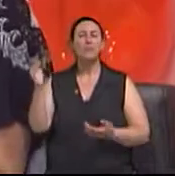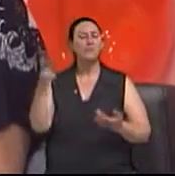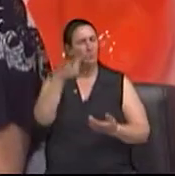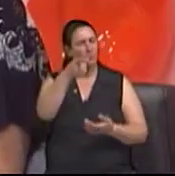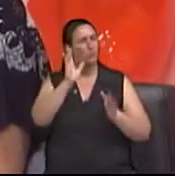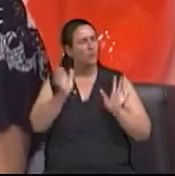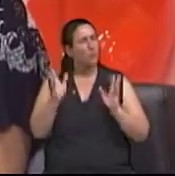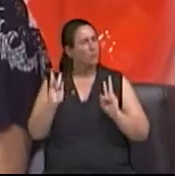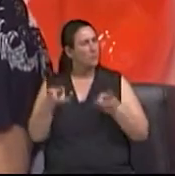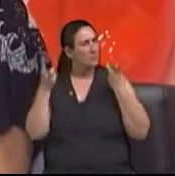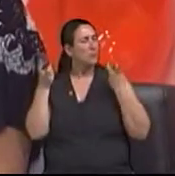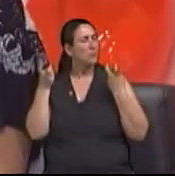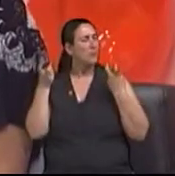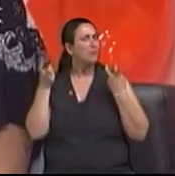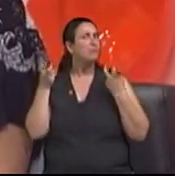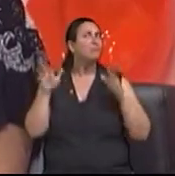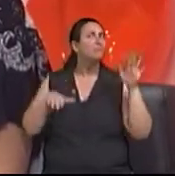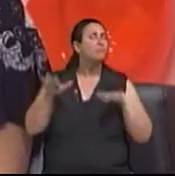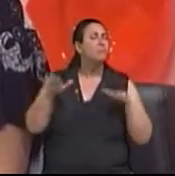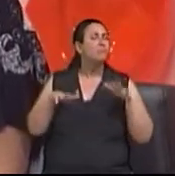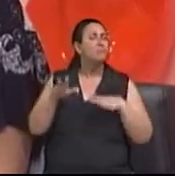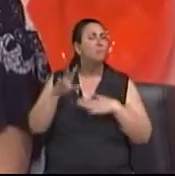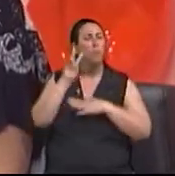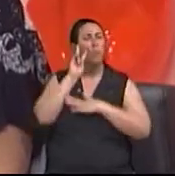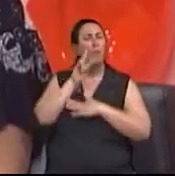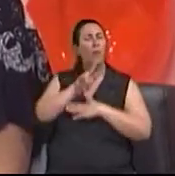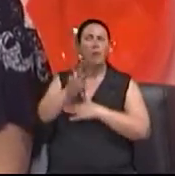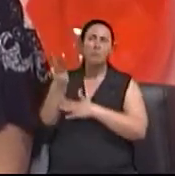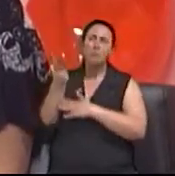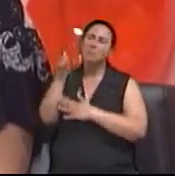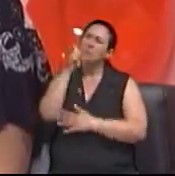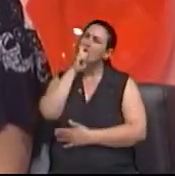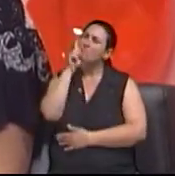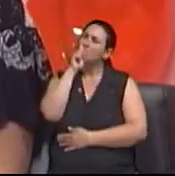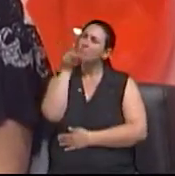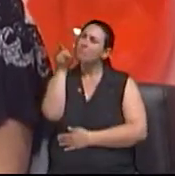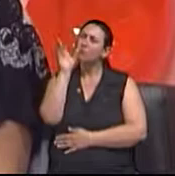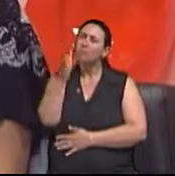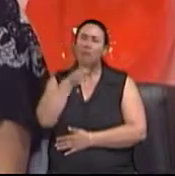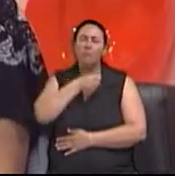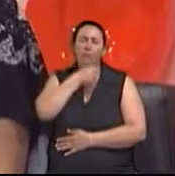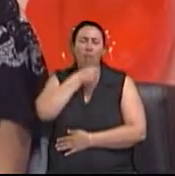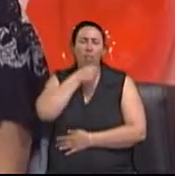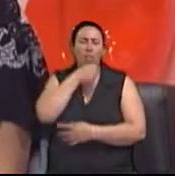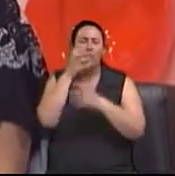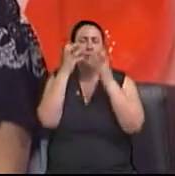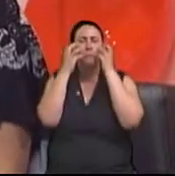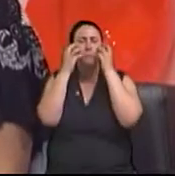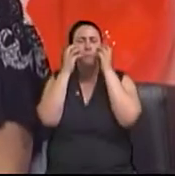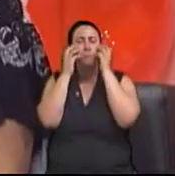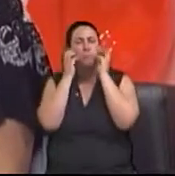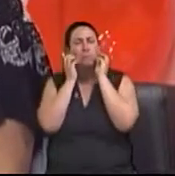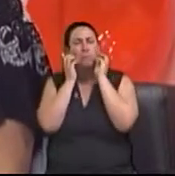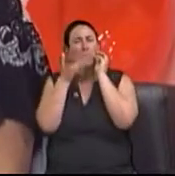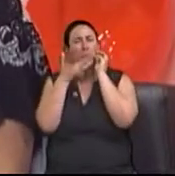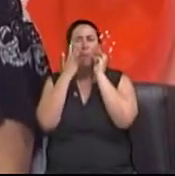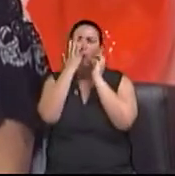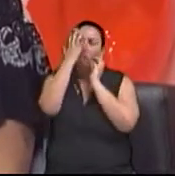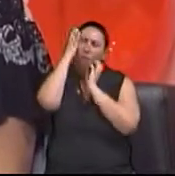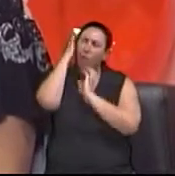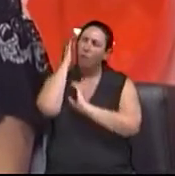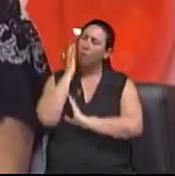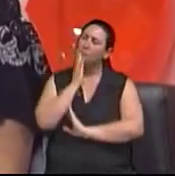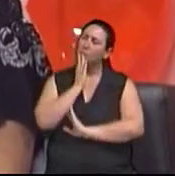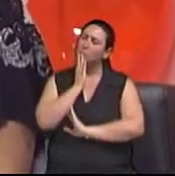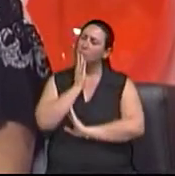vocês já se deram conta que de repente olhamos para os nossos pais eles estão velhos assim de uma hora para outra aquelas pessoas